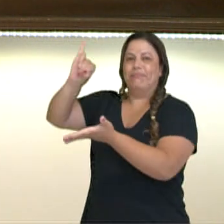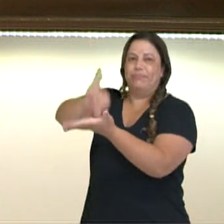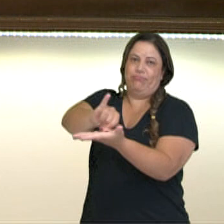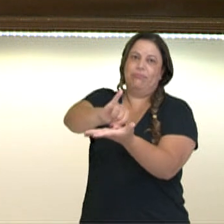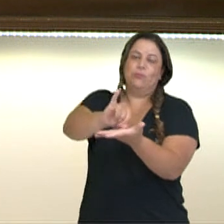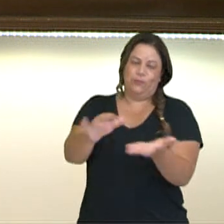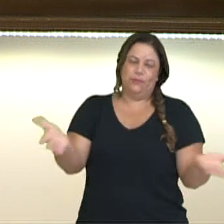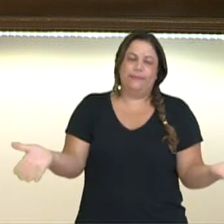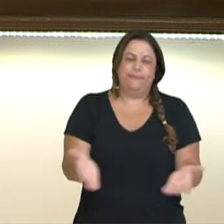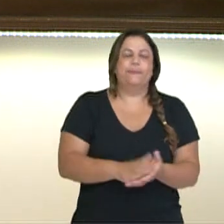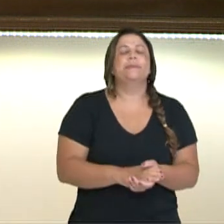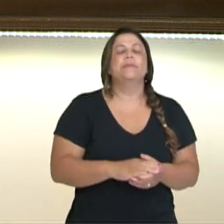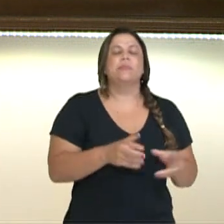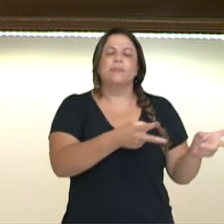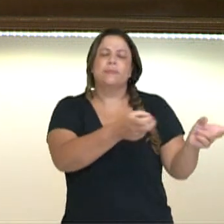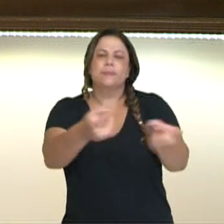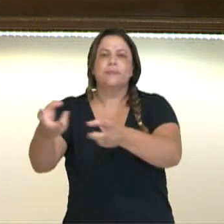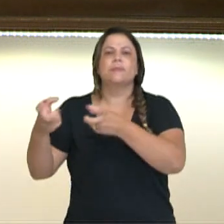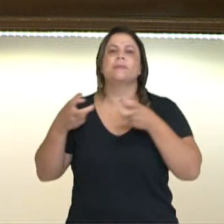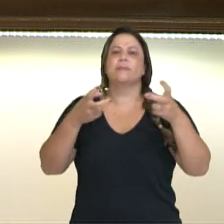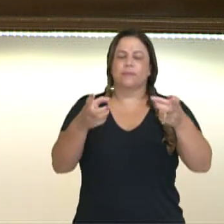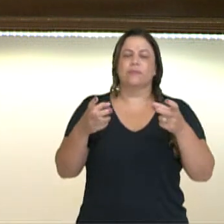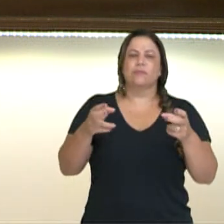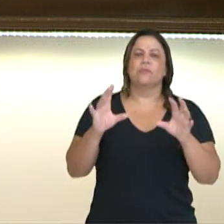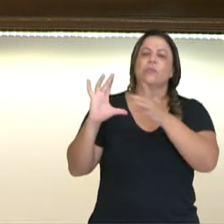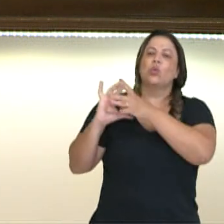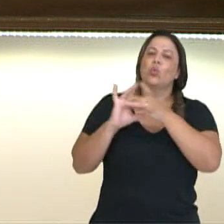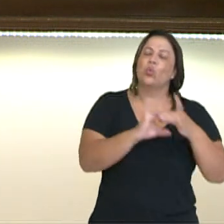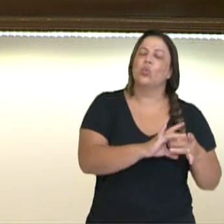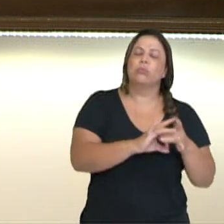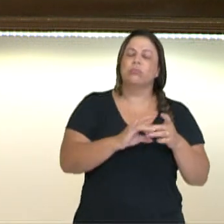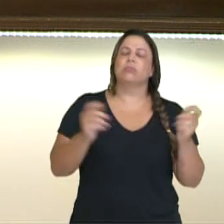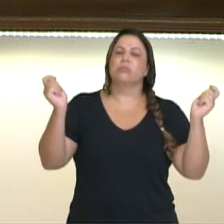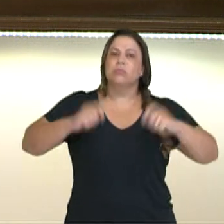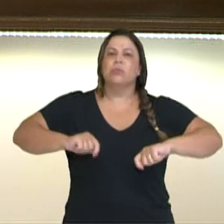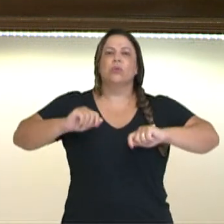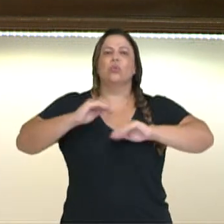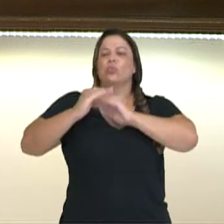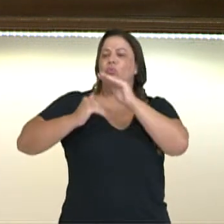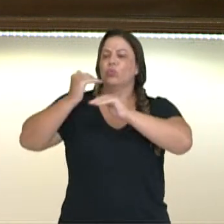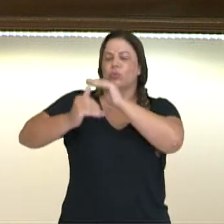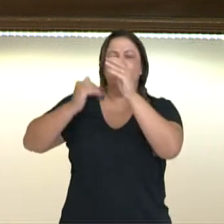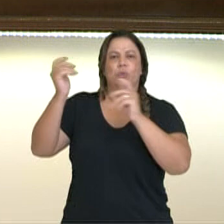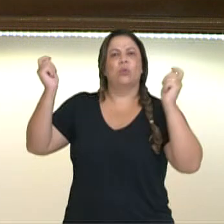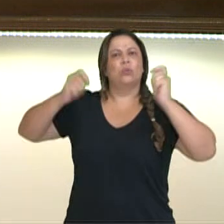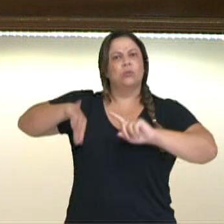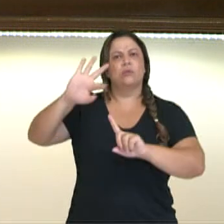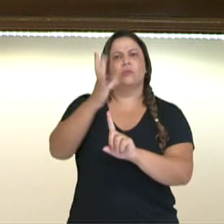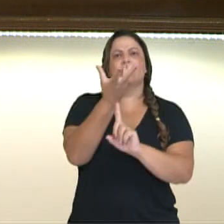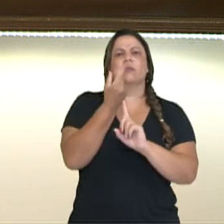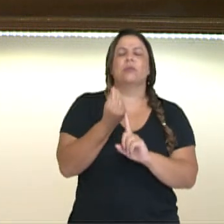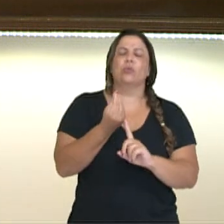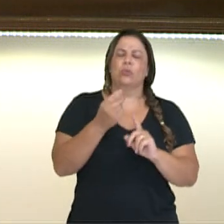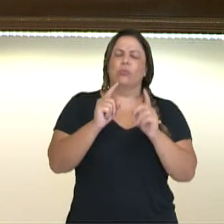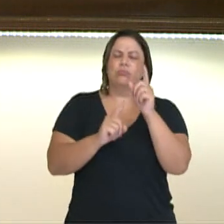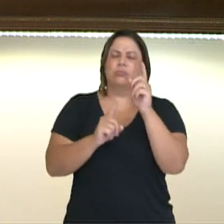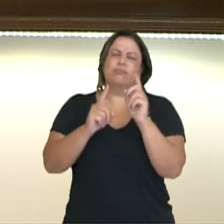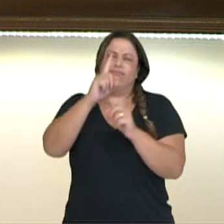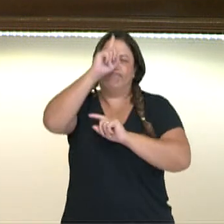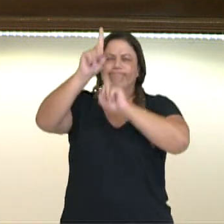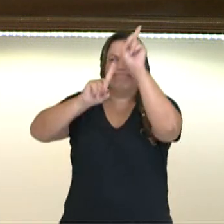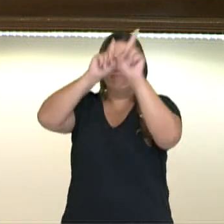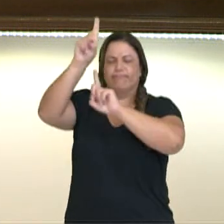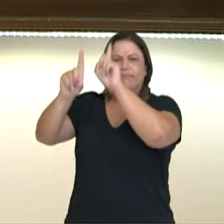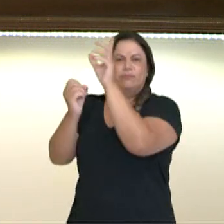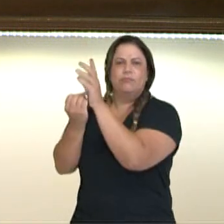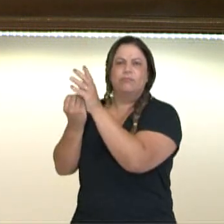lá. Analisando o contexto histórico, a gente tem que entender que toda a produção do ser humano, produção artística, tudo que ele cria artisticamente, é